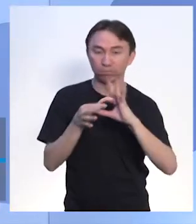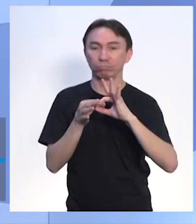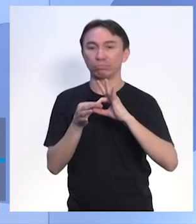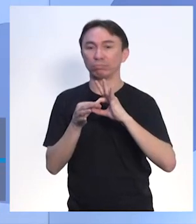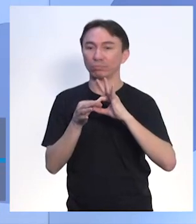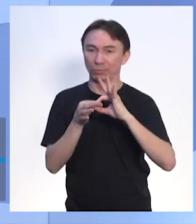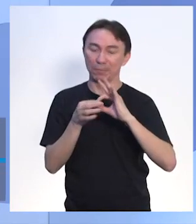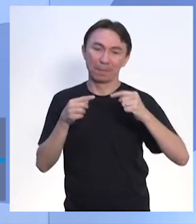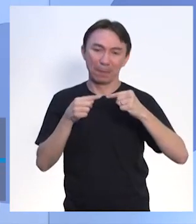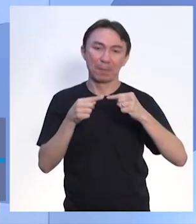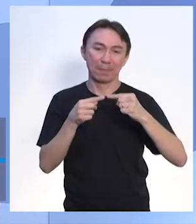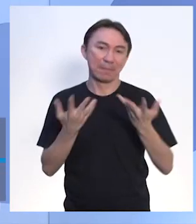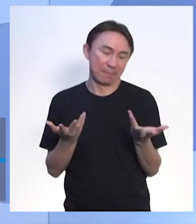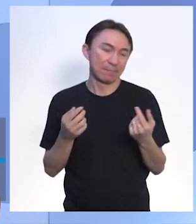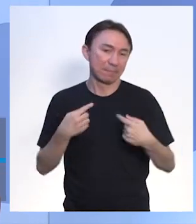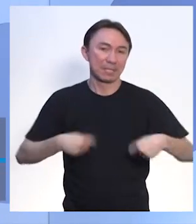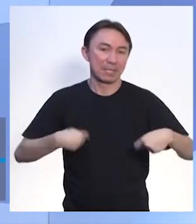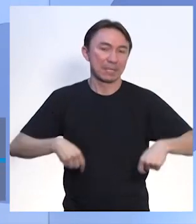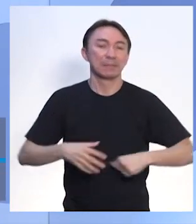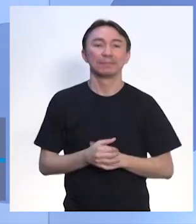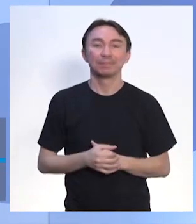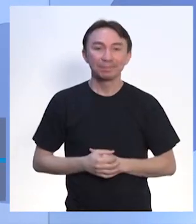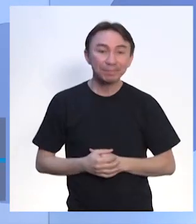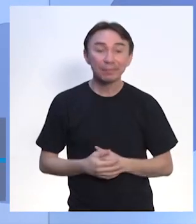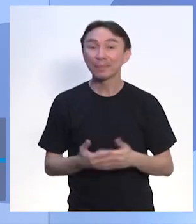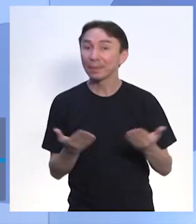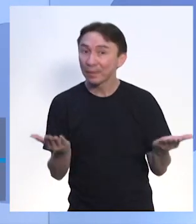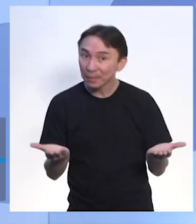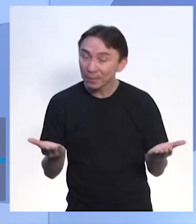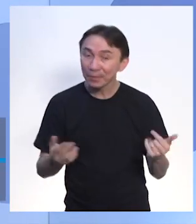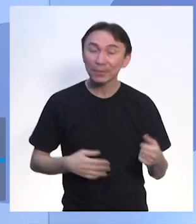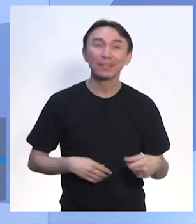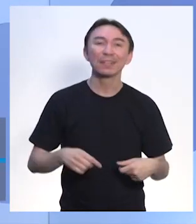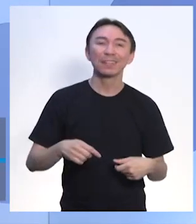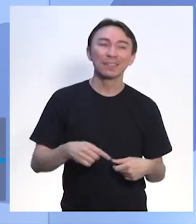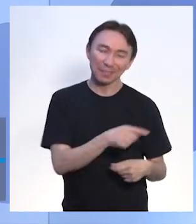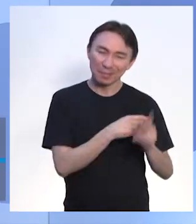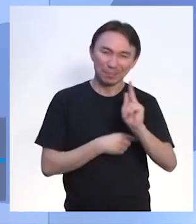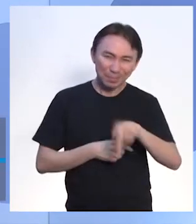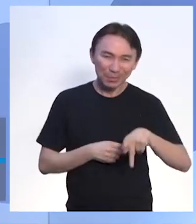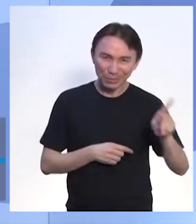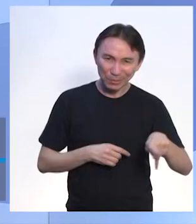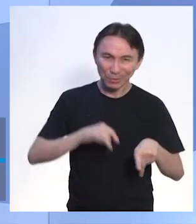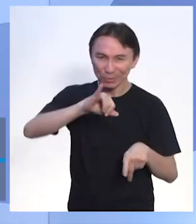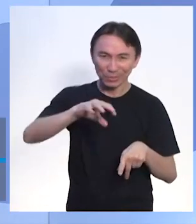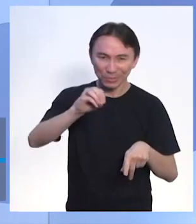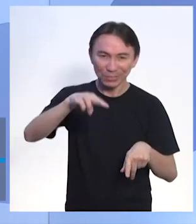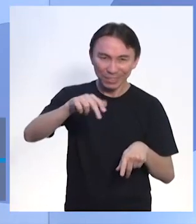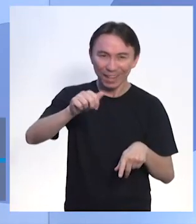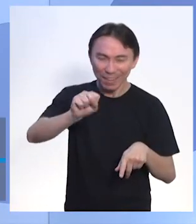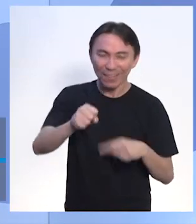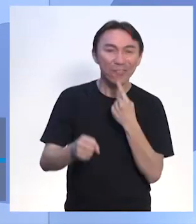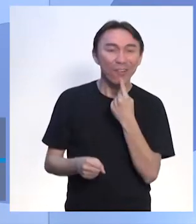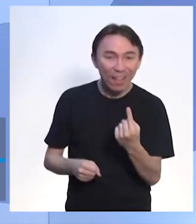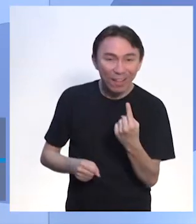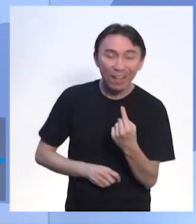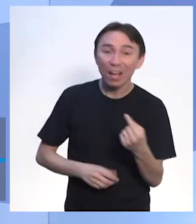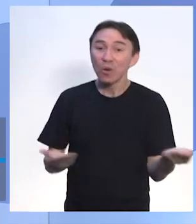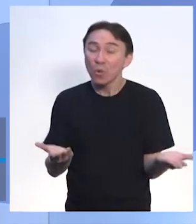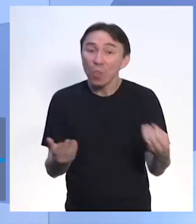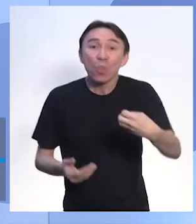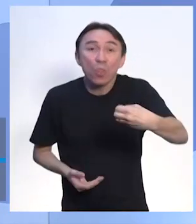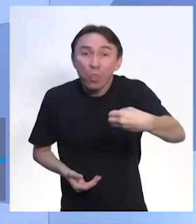boa tarde aqui, né? E hoje, realmente, como o professor Jonas falou, né, esse novo modelo em que os alunos